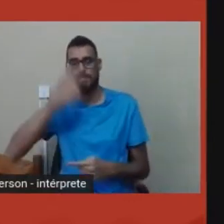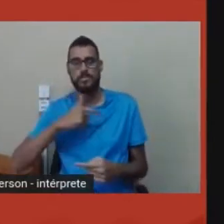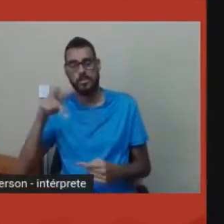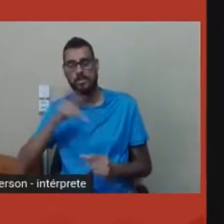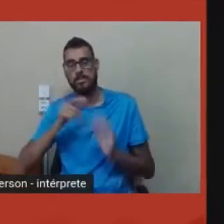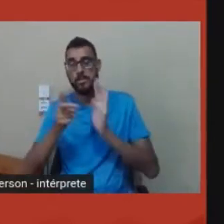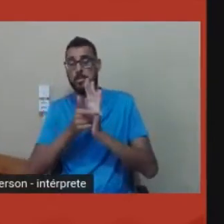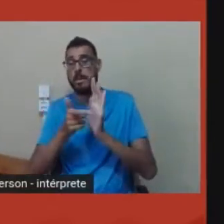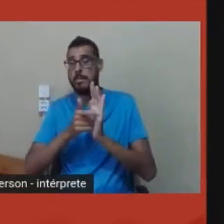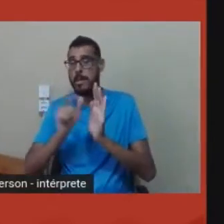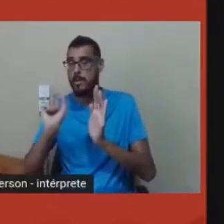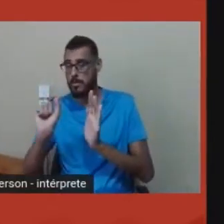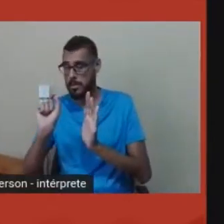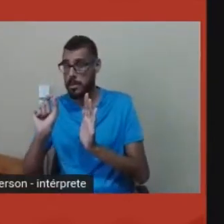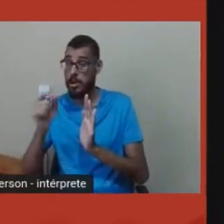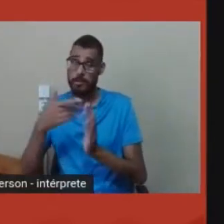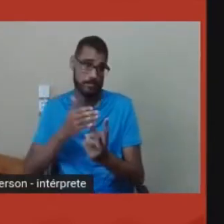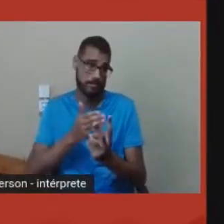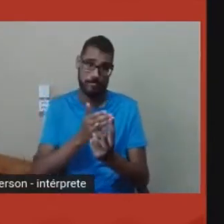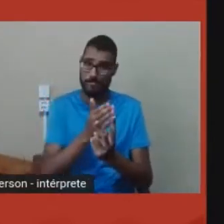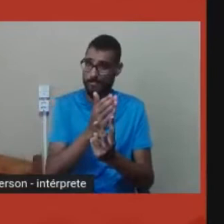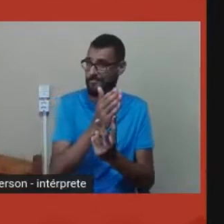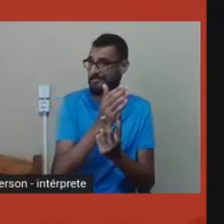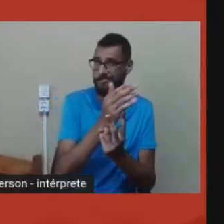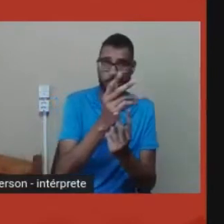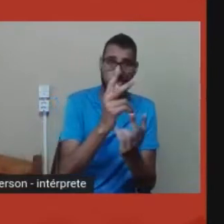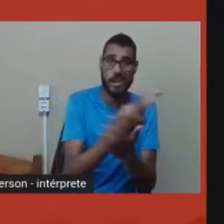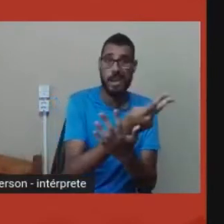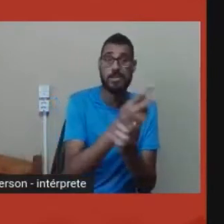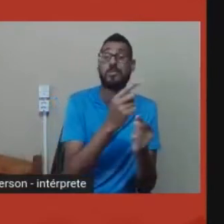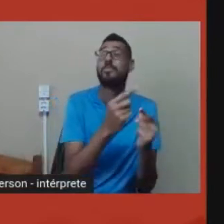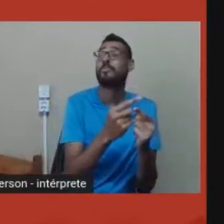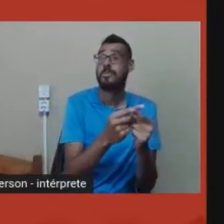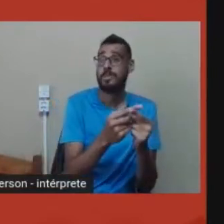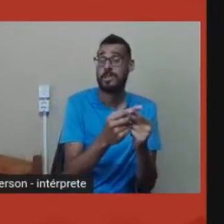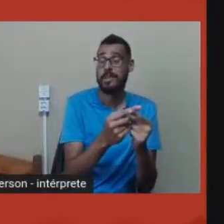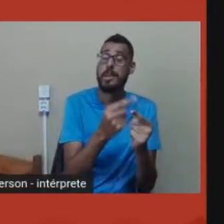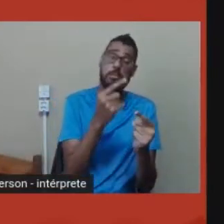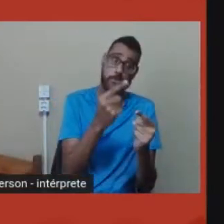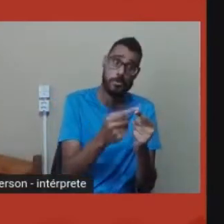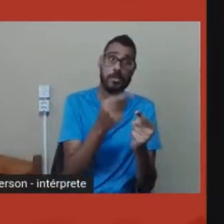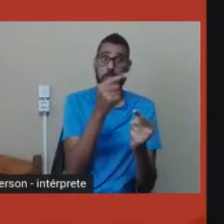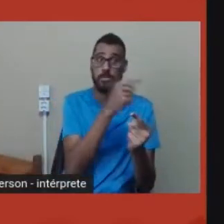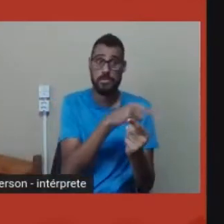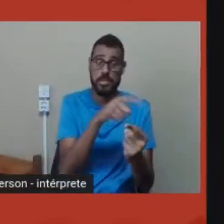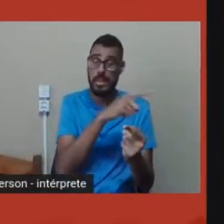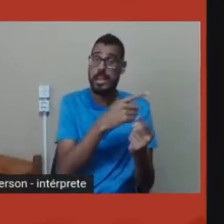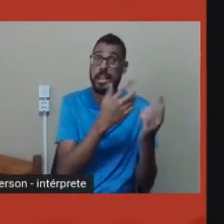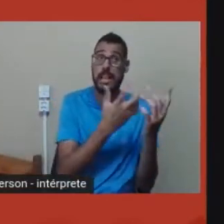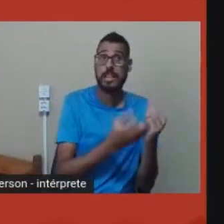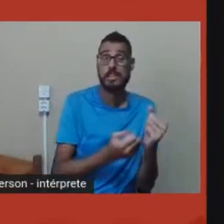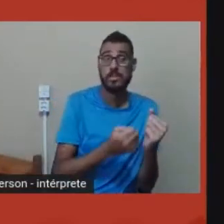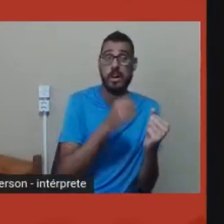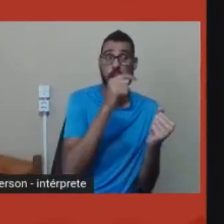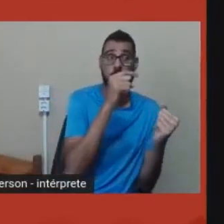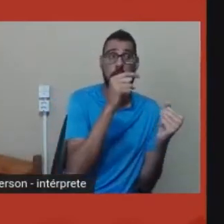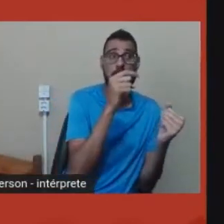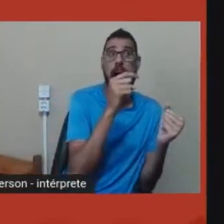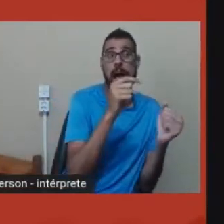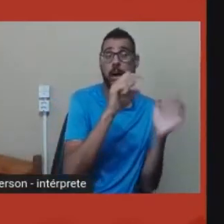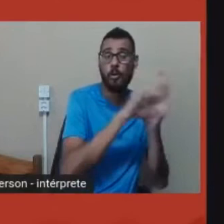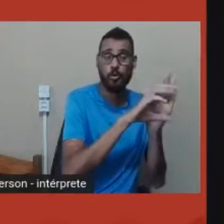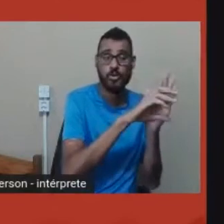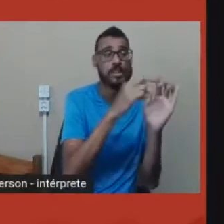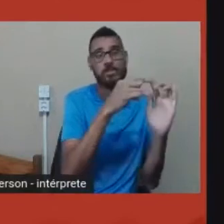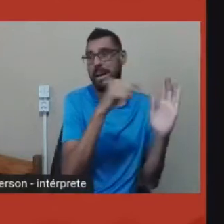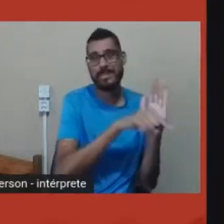vocês estavam indo totalmente pelo caminho errado, porque vocês assumiram essa parte que é uma mentira, como verdade construída em cima dela, e aí você